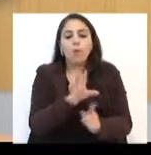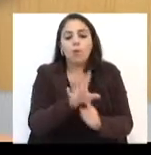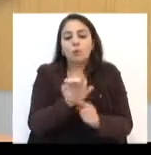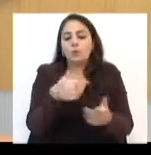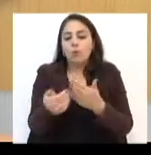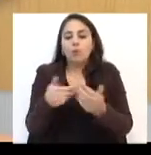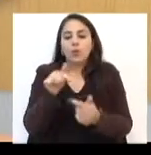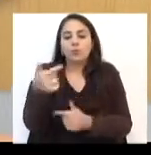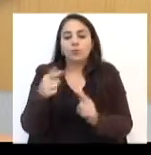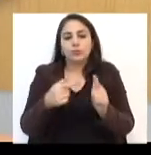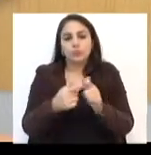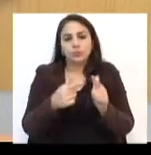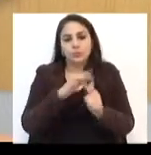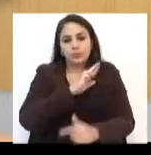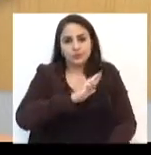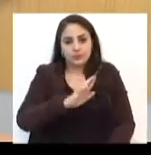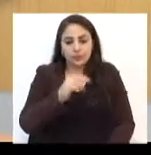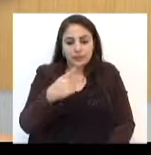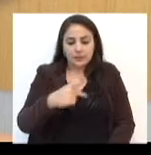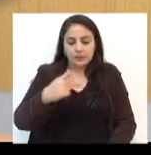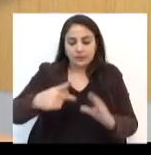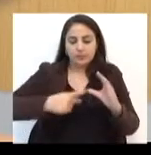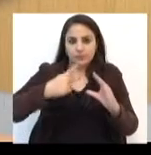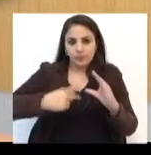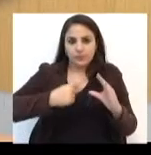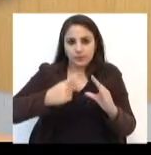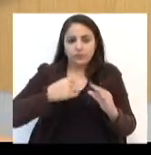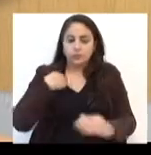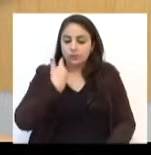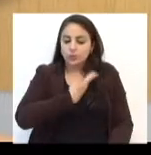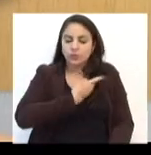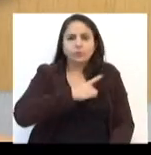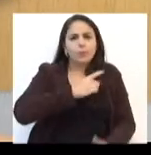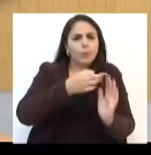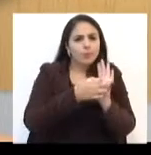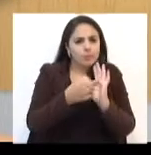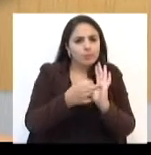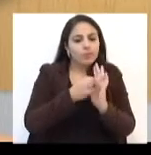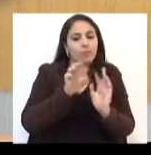discriminando nenhuma religião. Aqui na Câmara de Vereadores